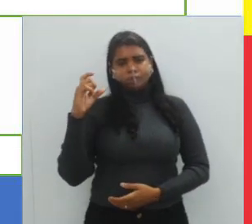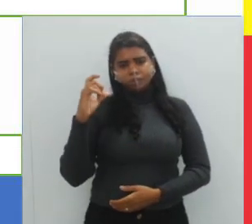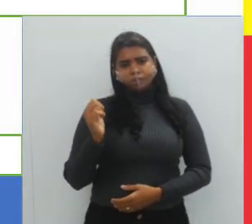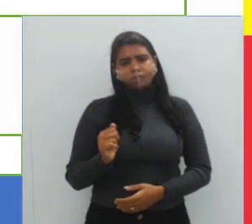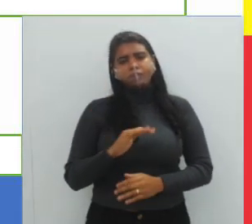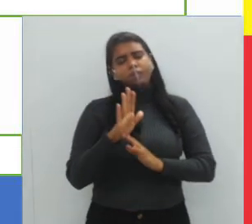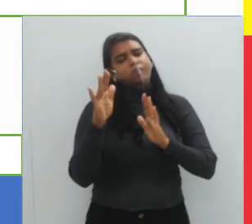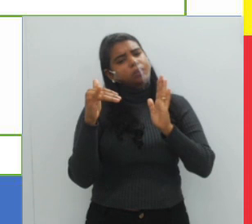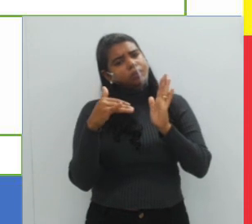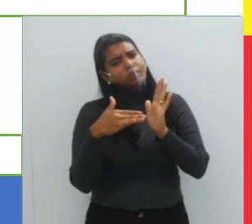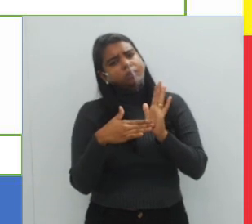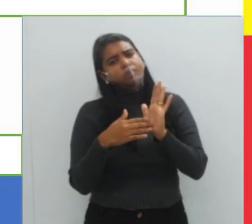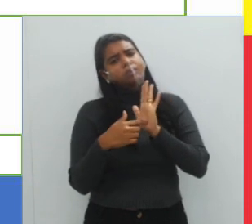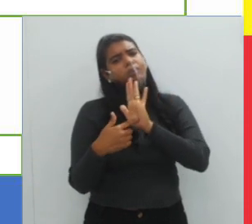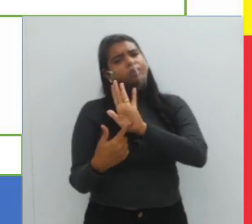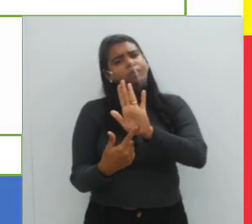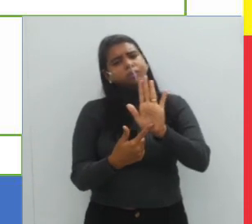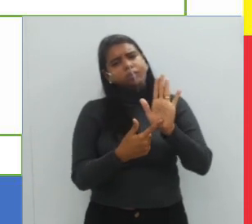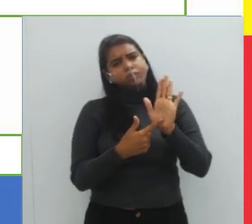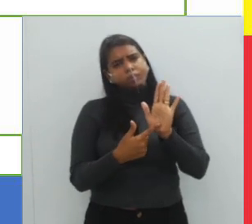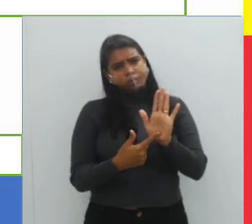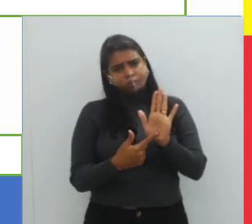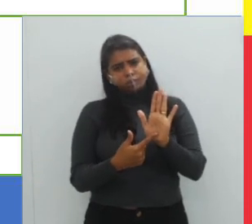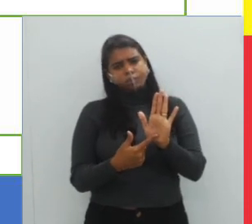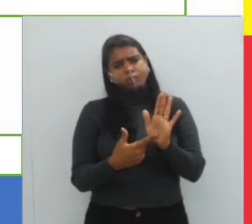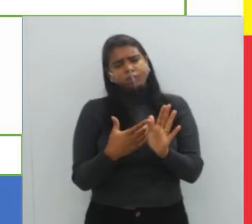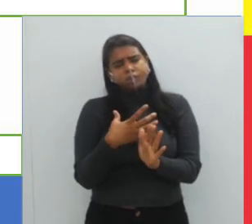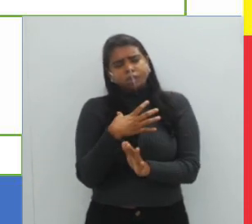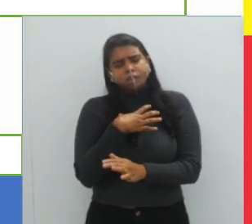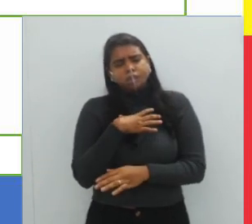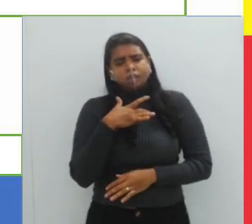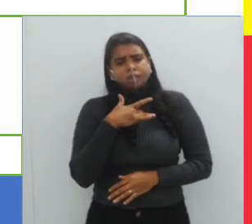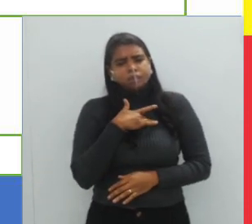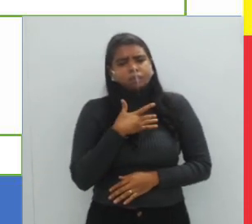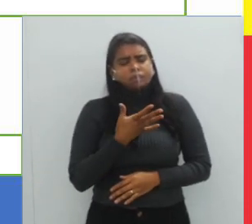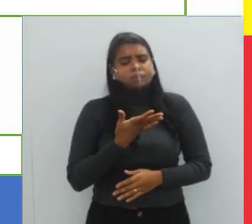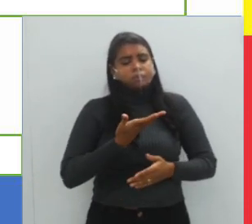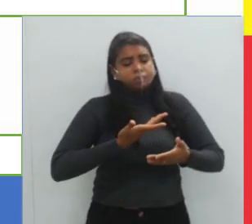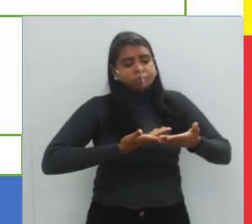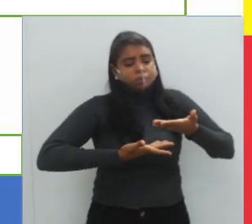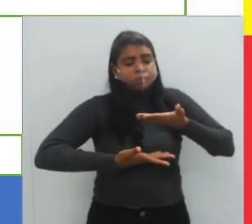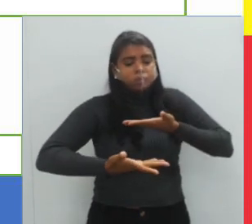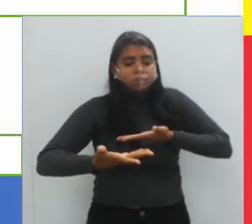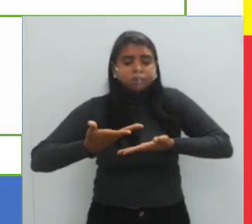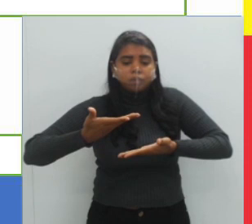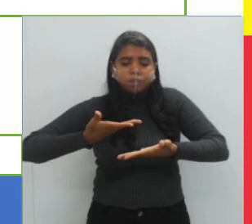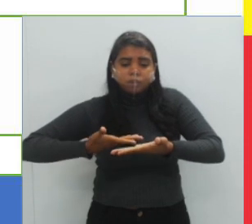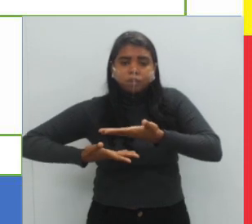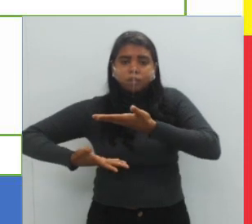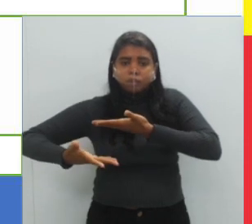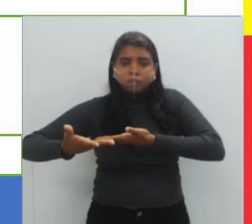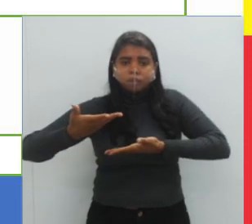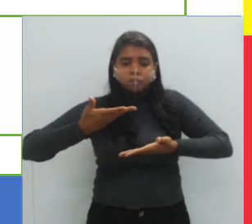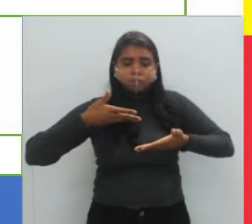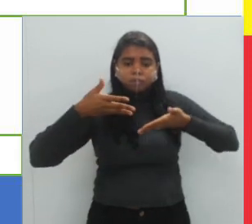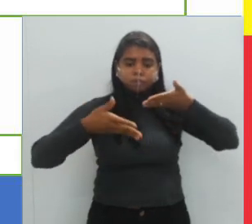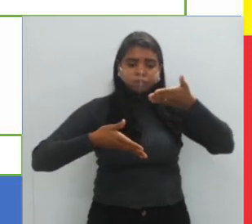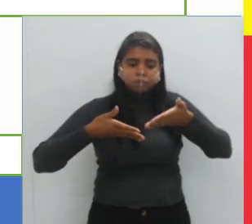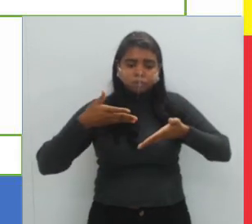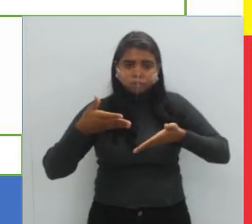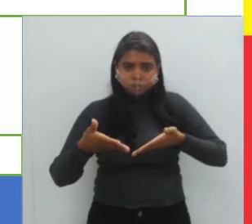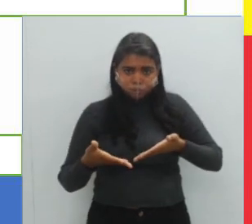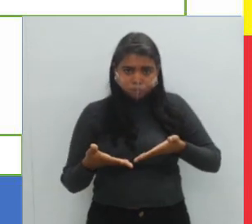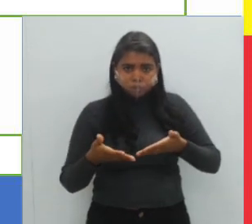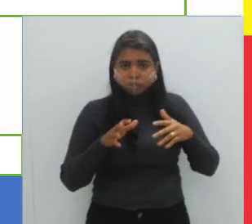só, todo esse simbolismo cria um sentimento de solidariedade entre os